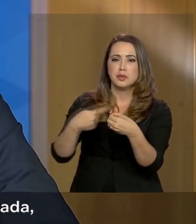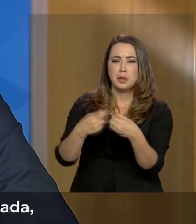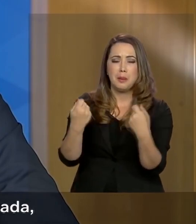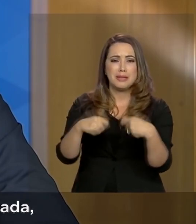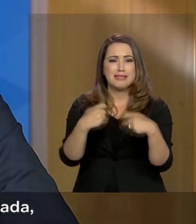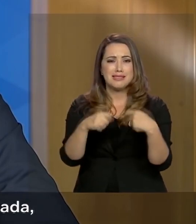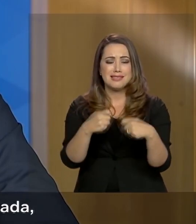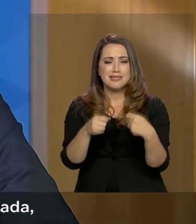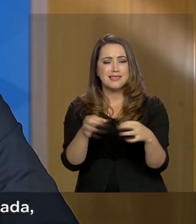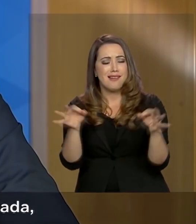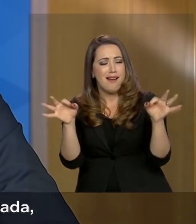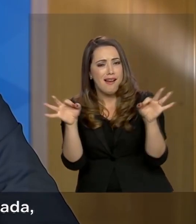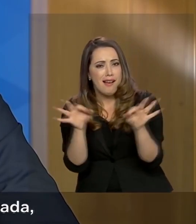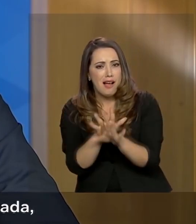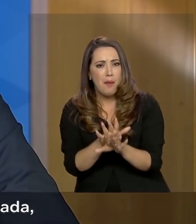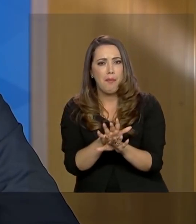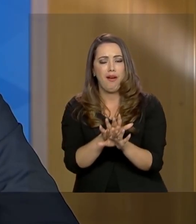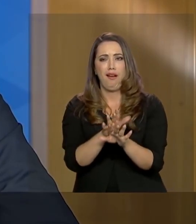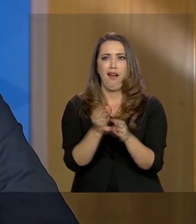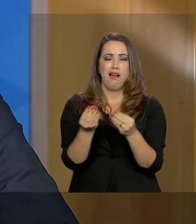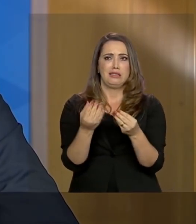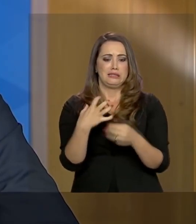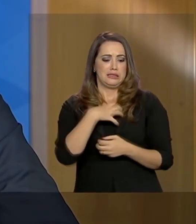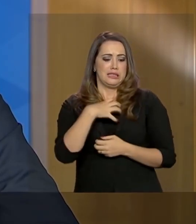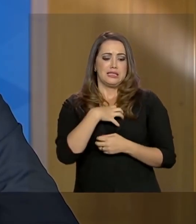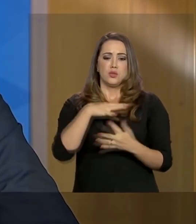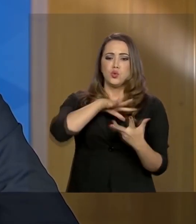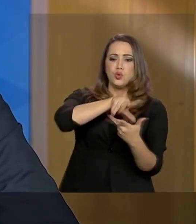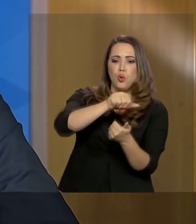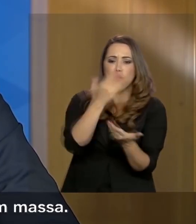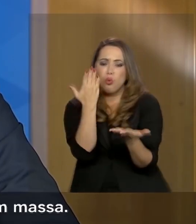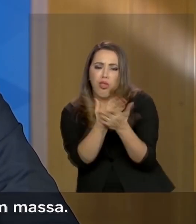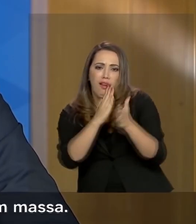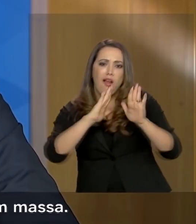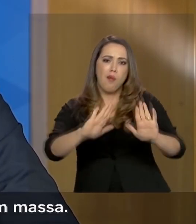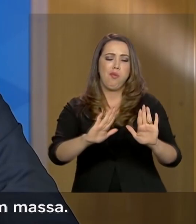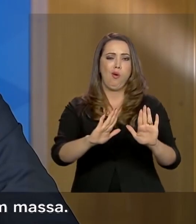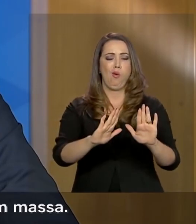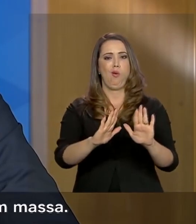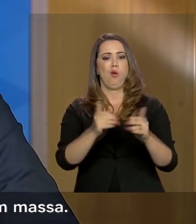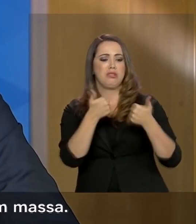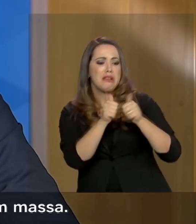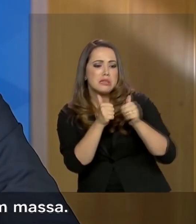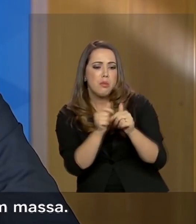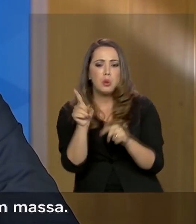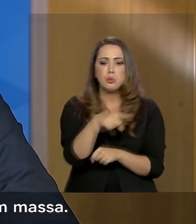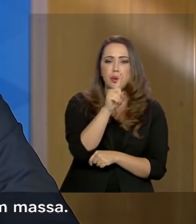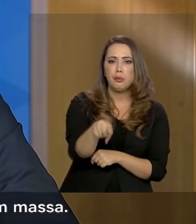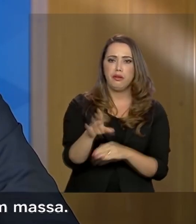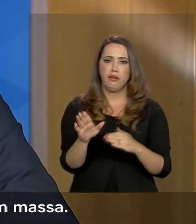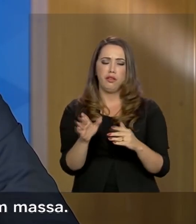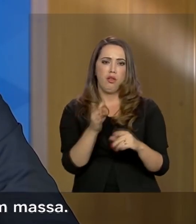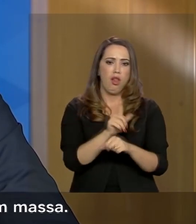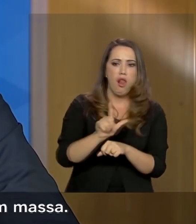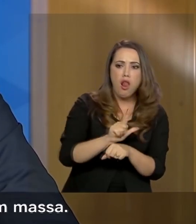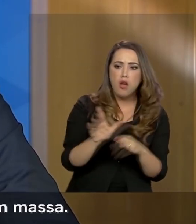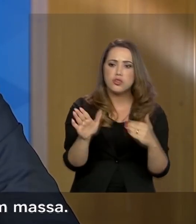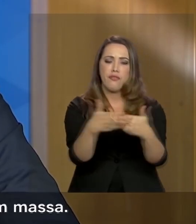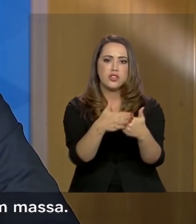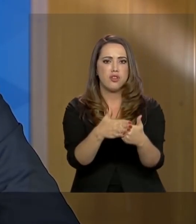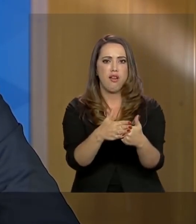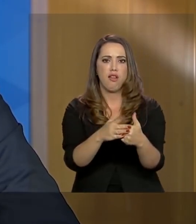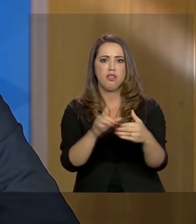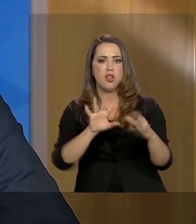processo, que eu aconselhei aqui, fiquei rouco de dizer, gente, vai votar. Vocês estão pondo em risco a vida de vocês. Mas,